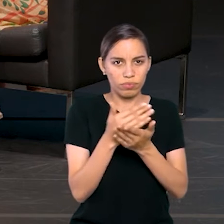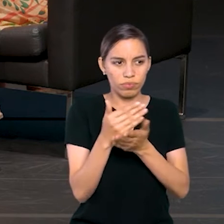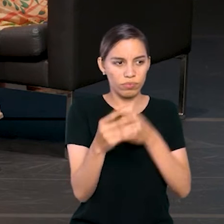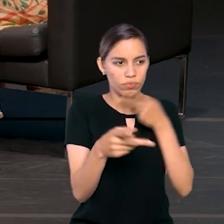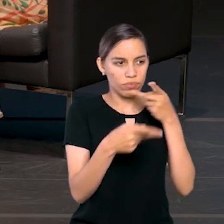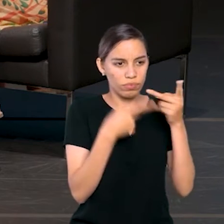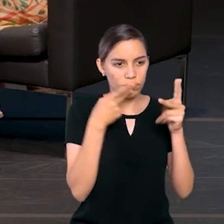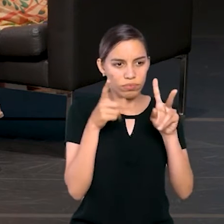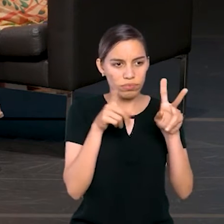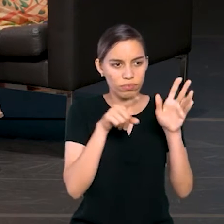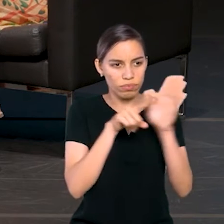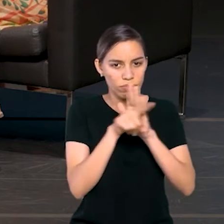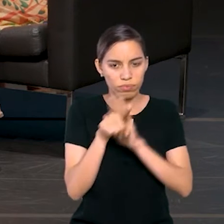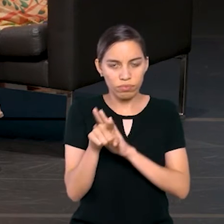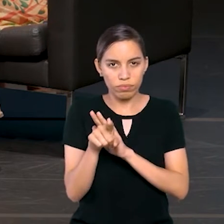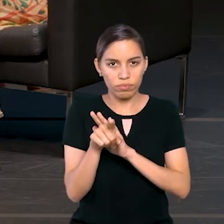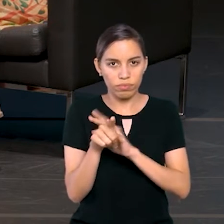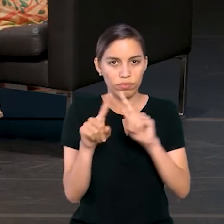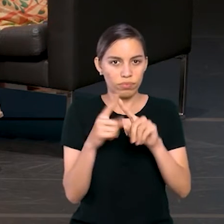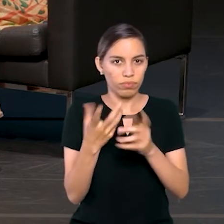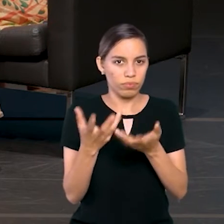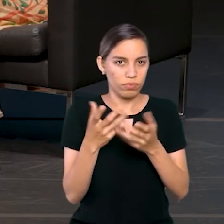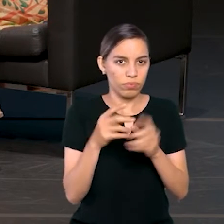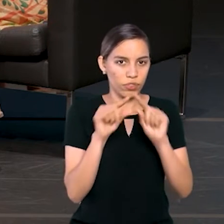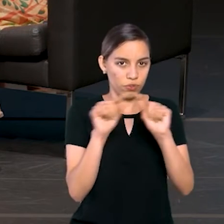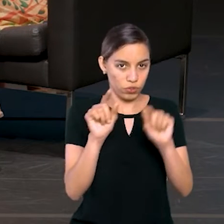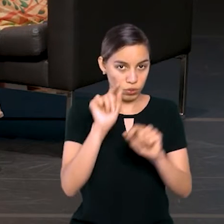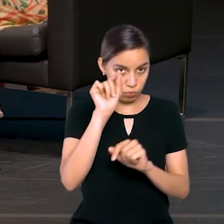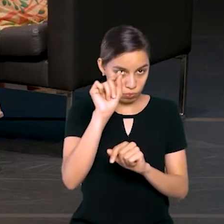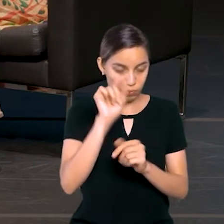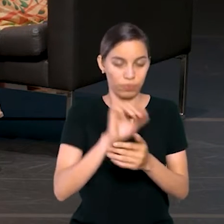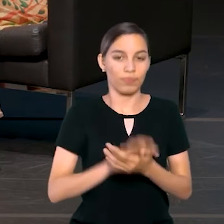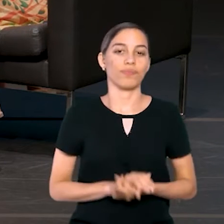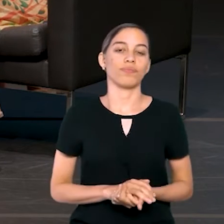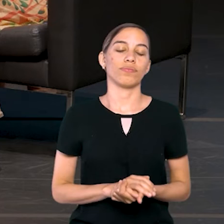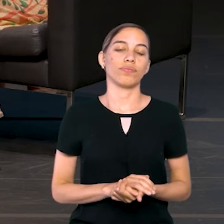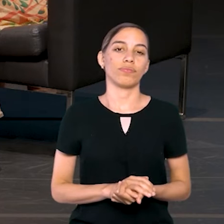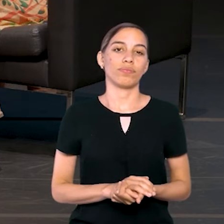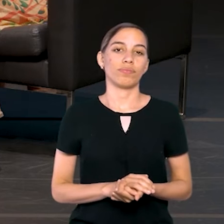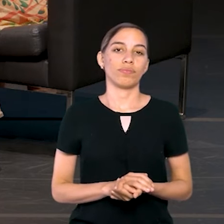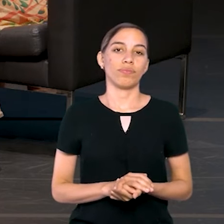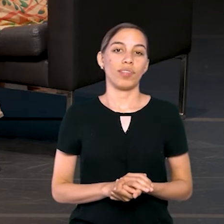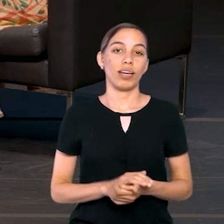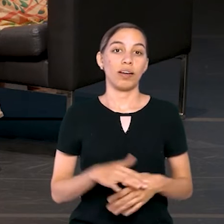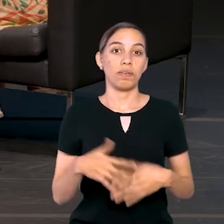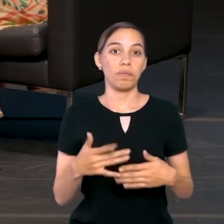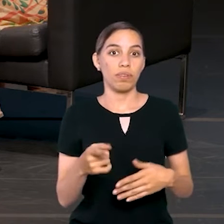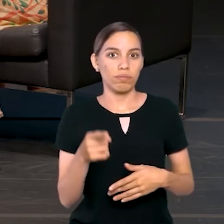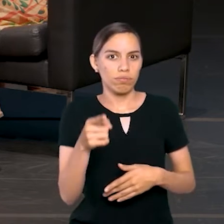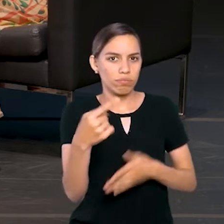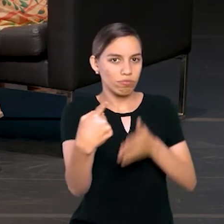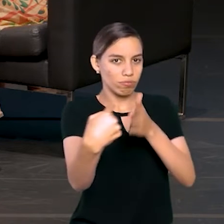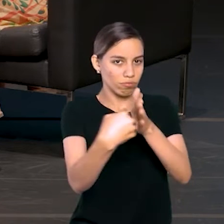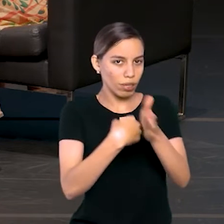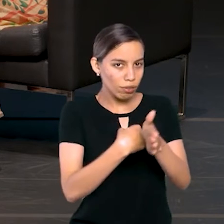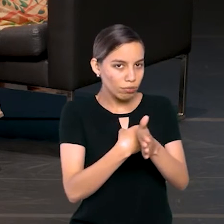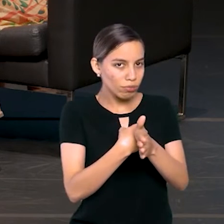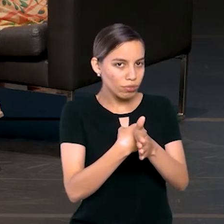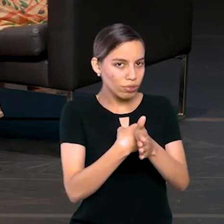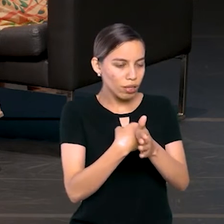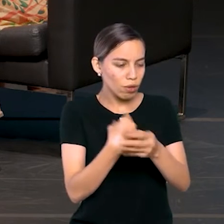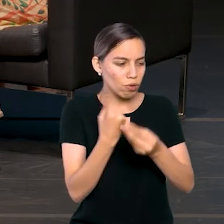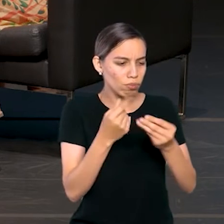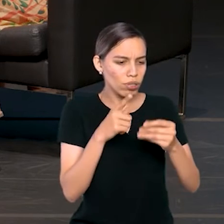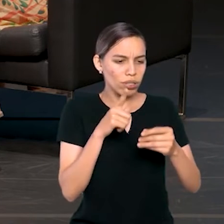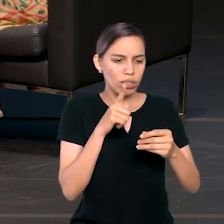partilhando com vocês uma das citações que eu mais gosto, que é assim: quando você me pergunta como